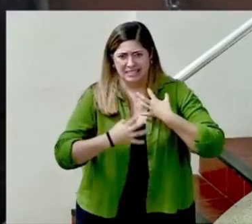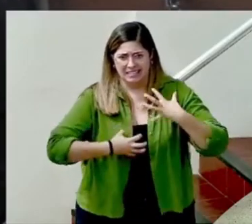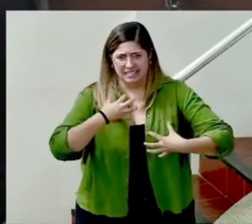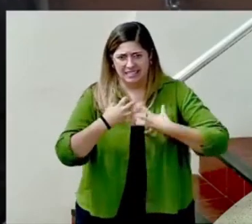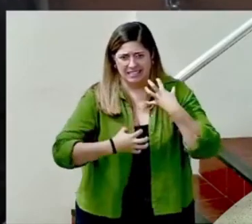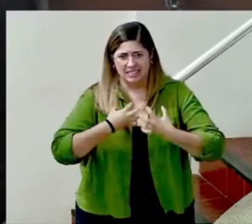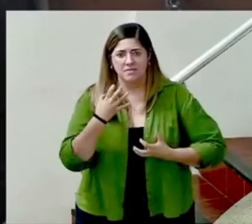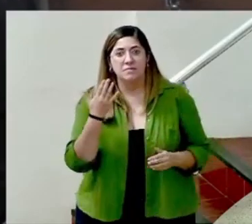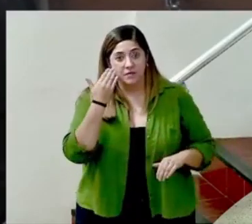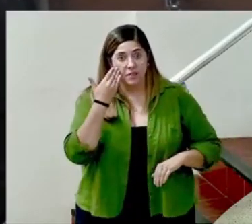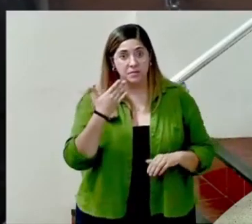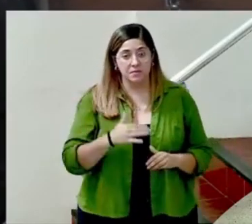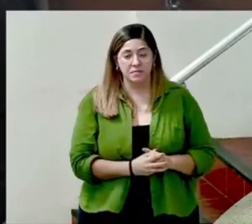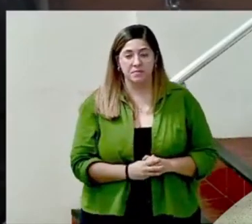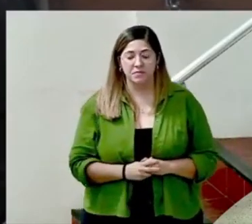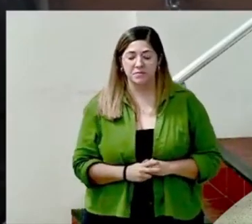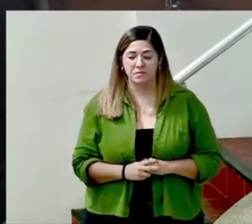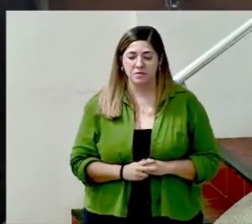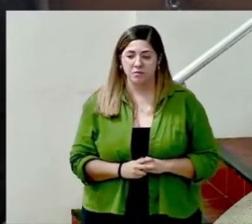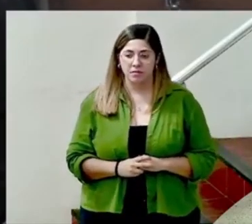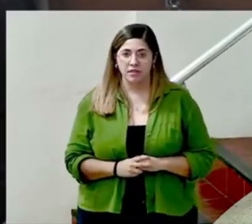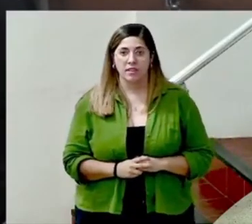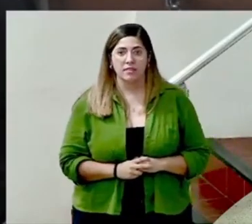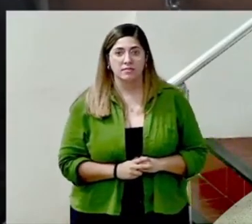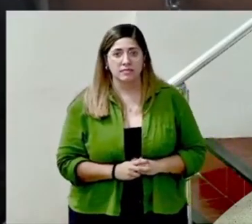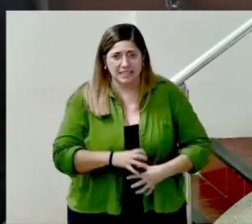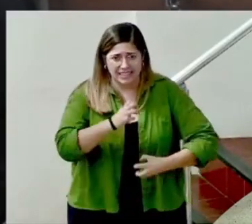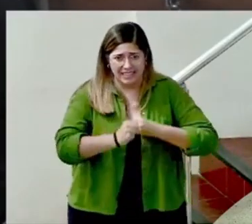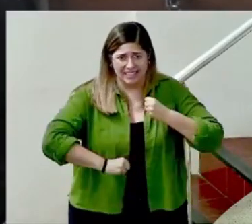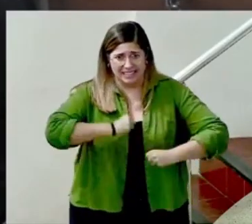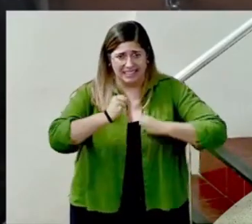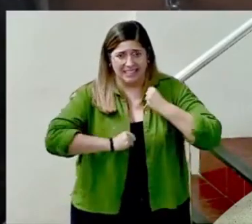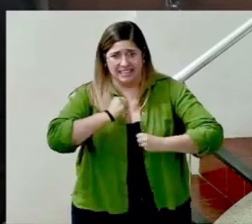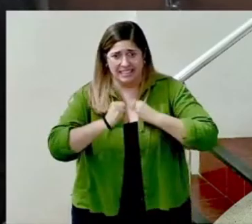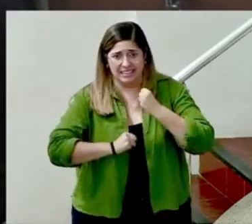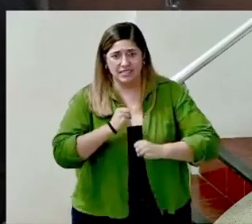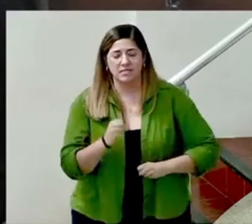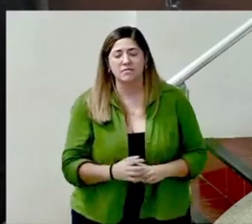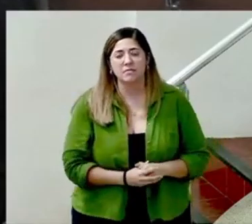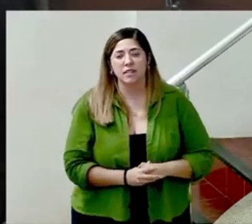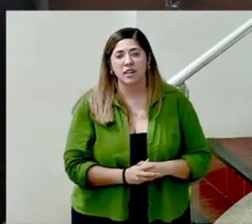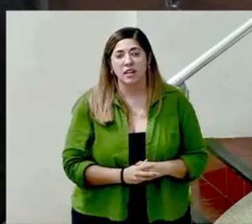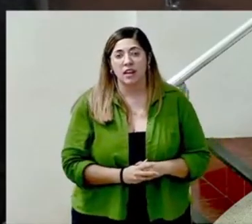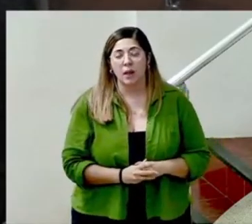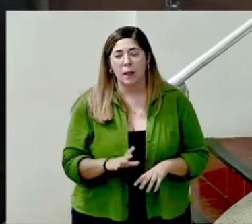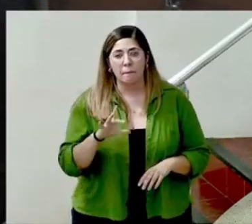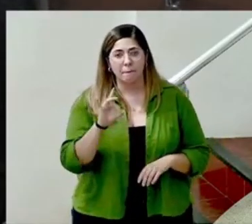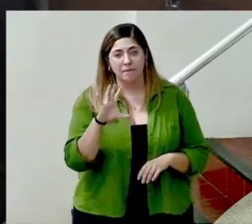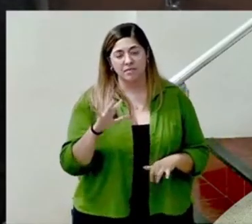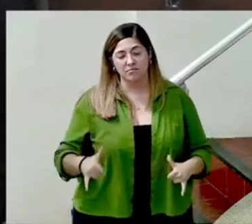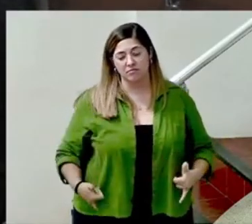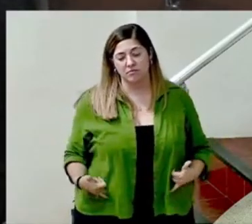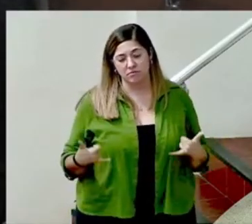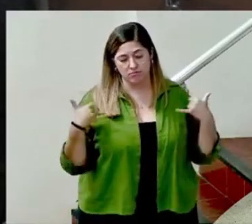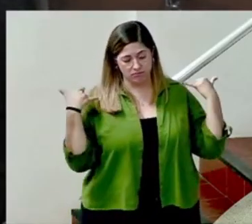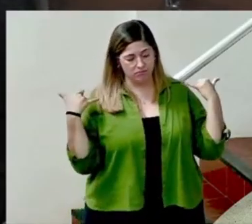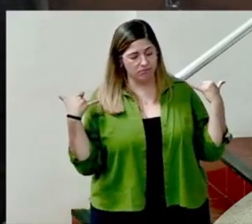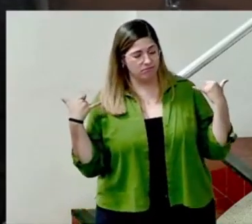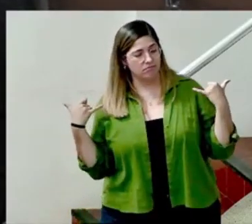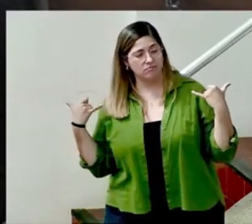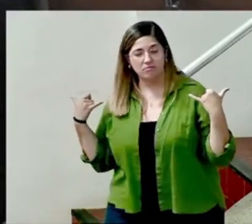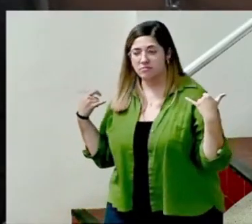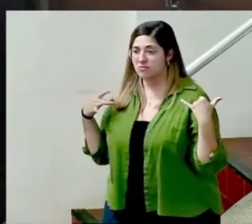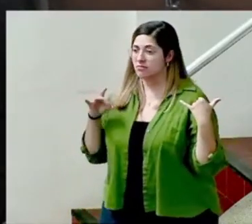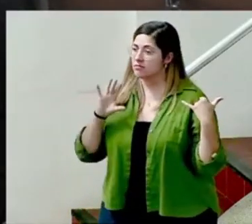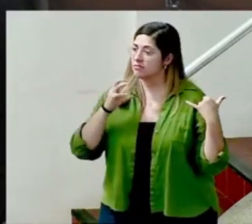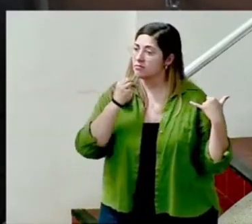aprendemos, Jesus pregou a respeito do problema da hipocrisia. Não sejam como os hipócritas, que fazem boas